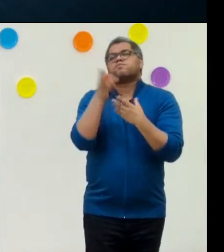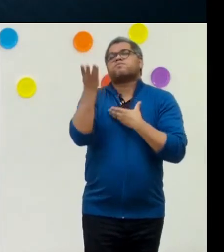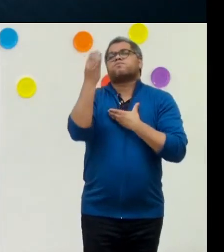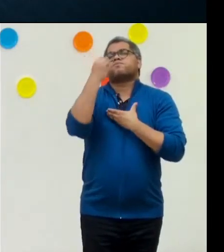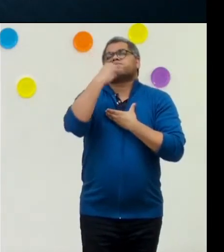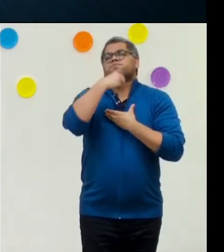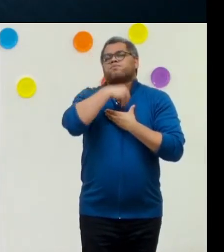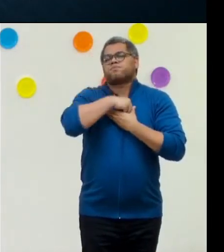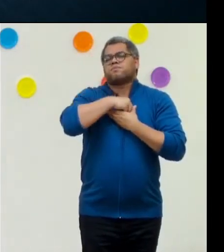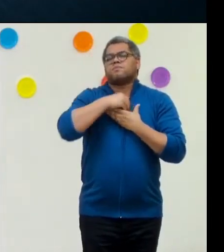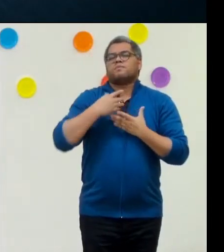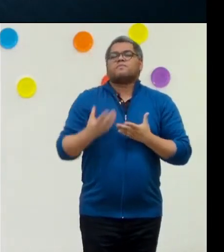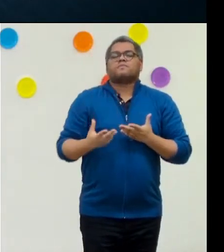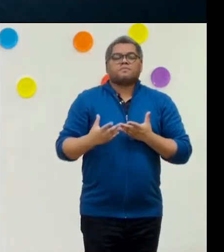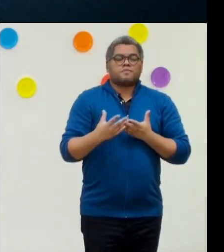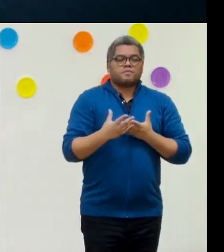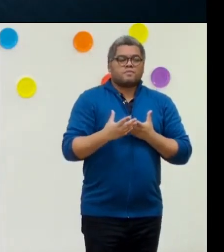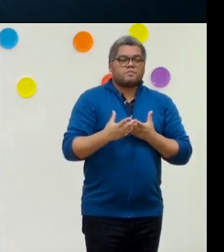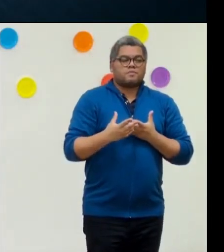palavra ali não